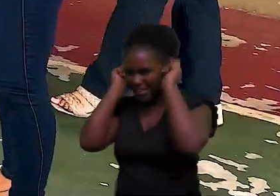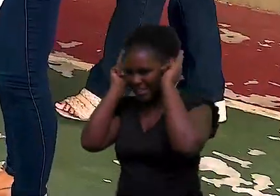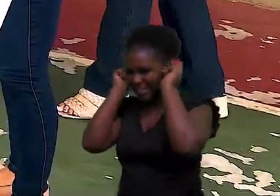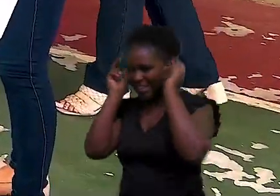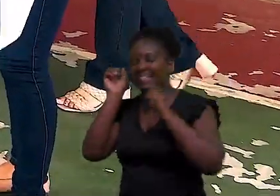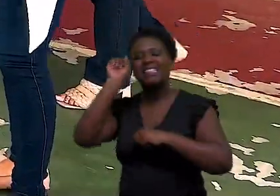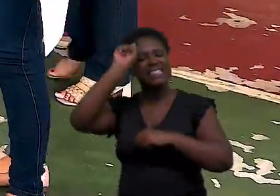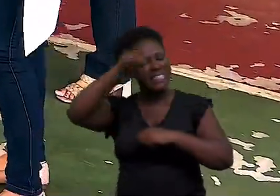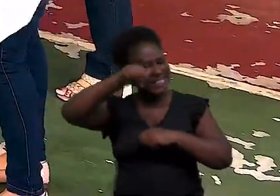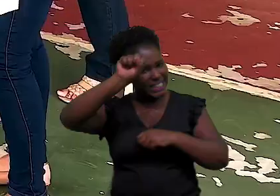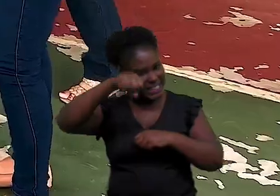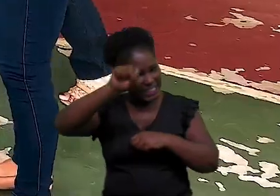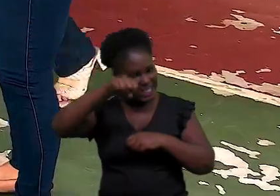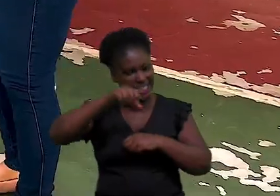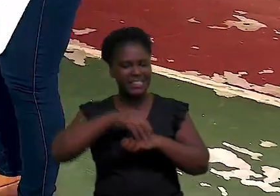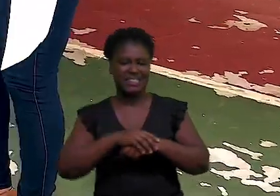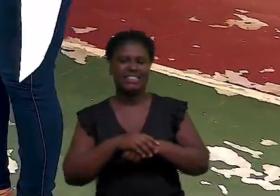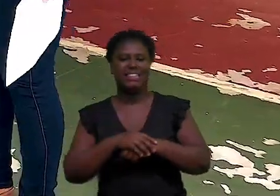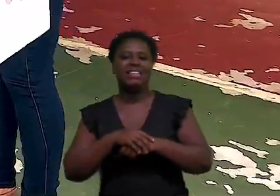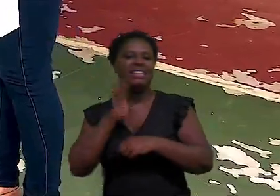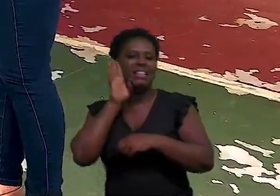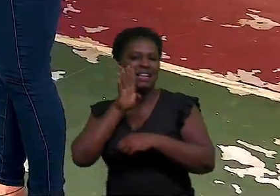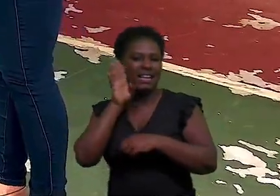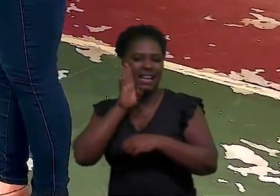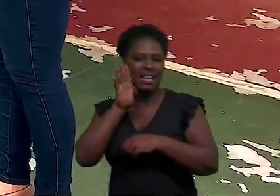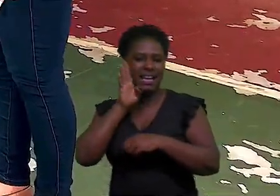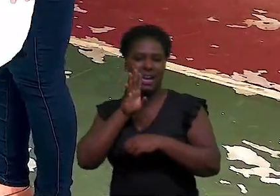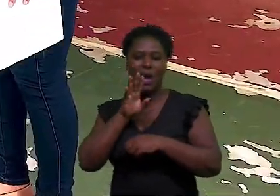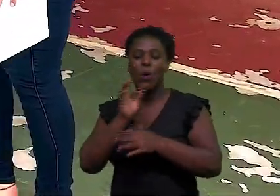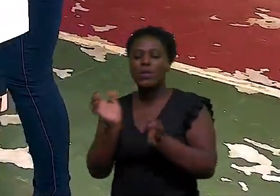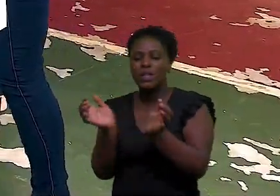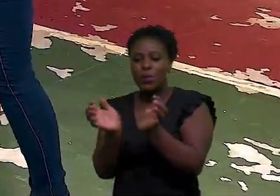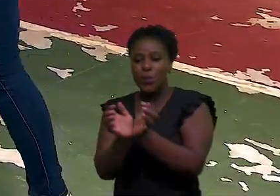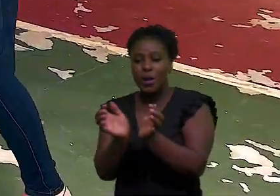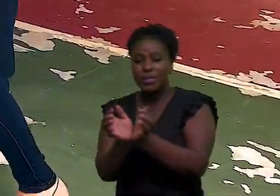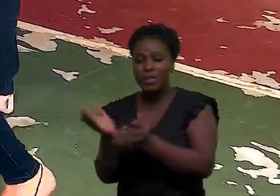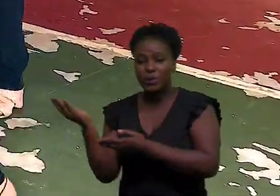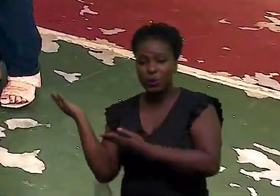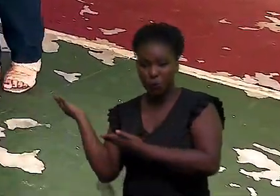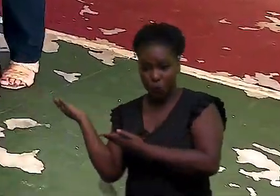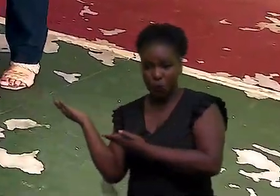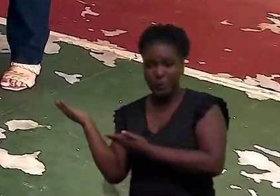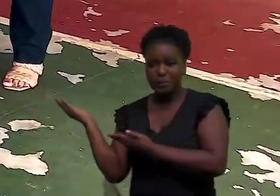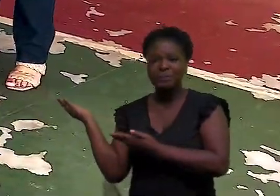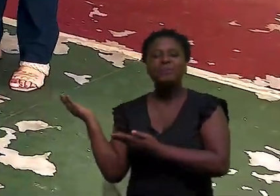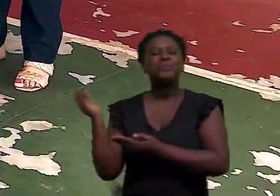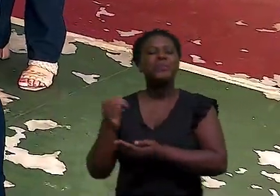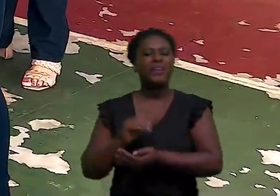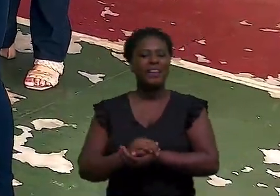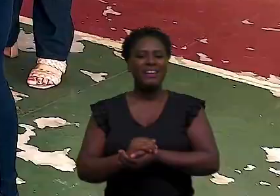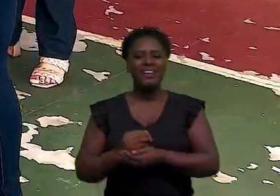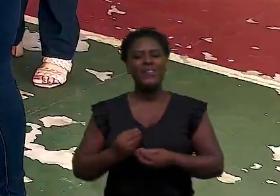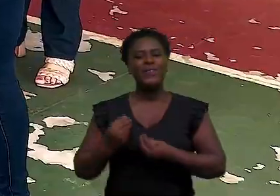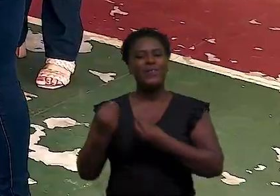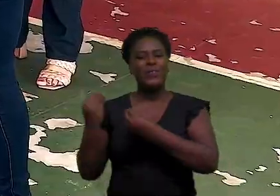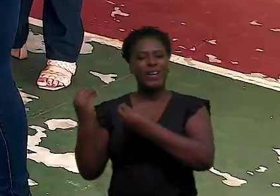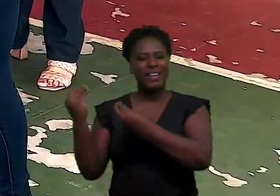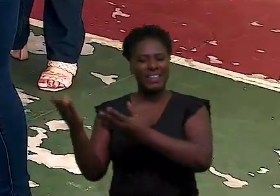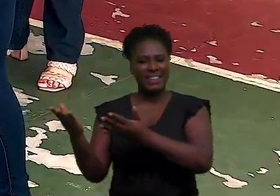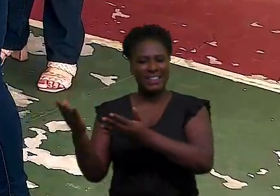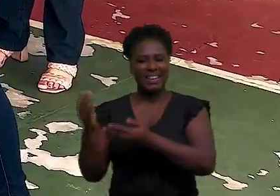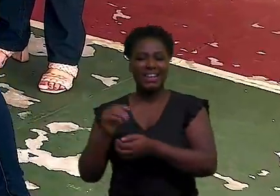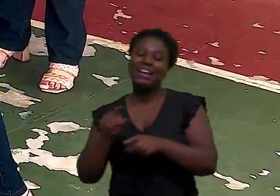Isso. Olha que legal. Então, a turma da professora Fernanda e Val vai estar lendo a carta do